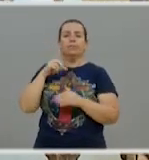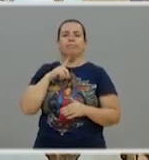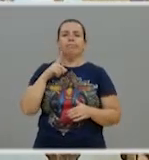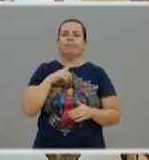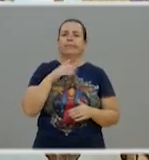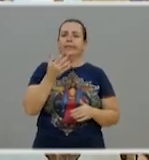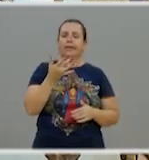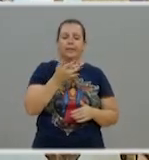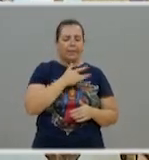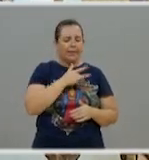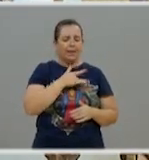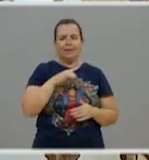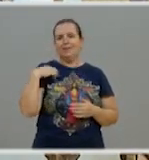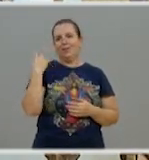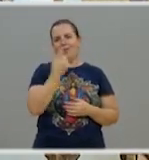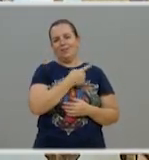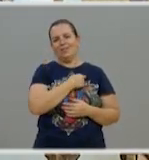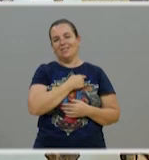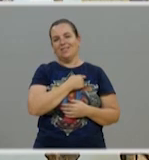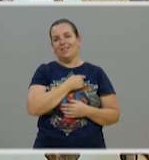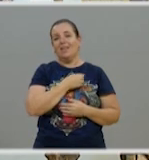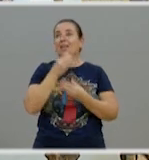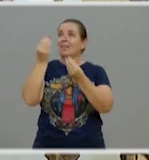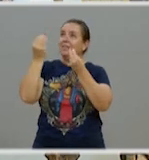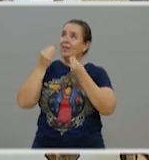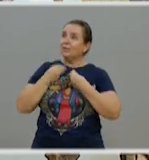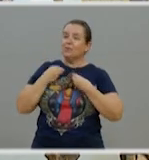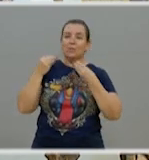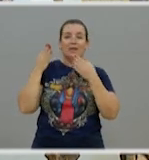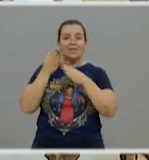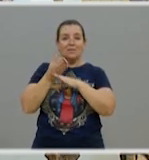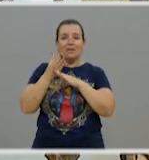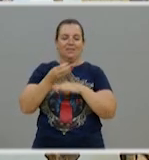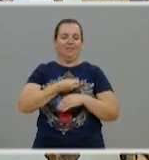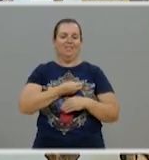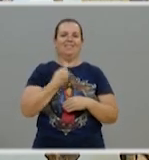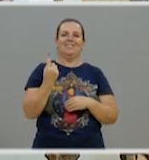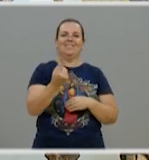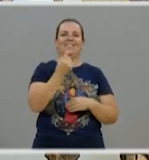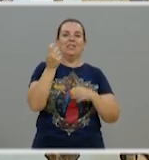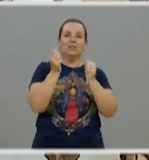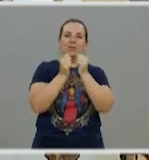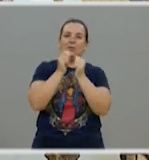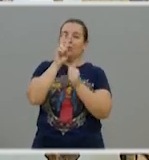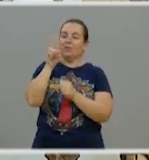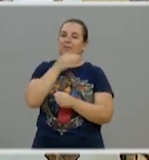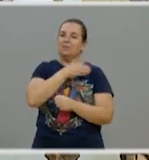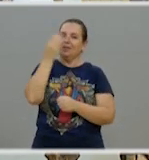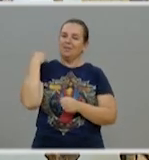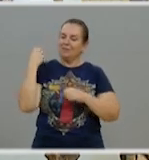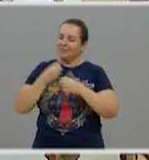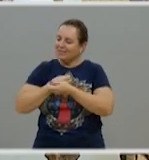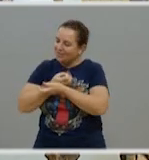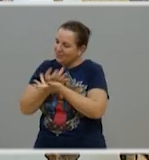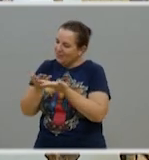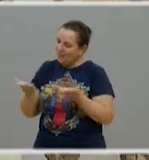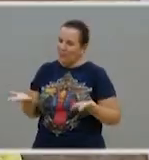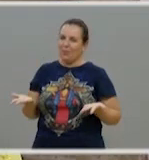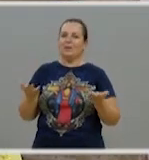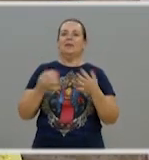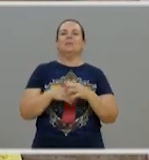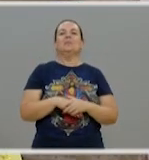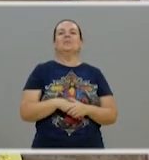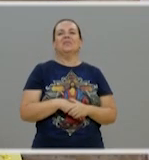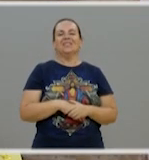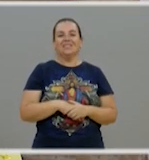pedimos: tende piedade de todos nós, dai-nos participar da vida eterna com a Virgem Maria, Mãe de Deus, Nossa Senhora